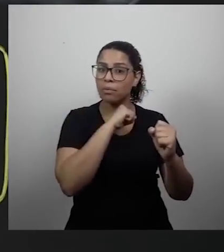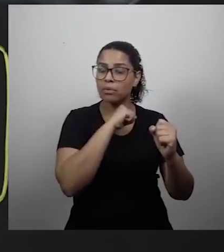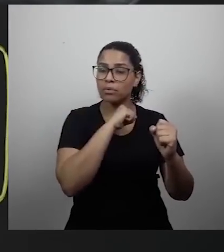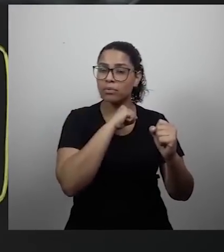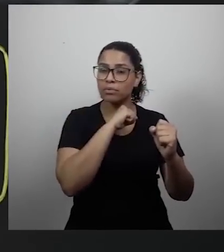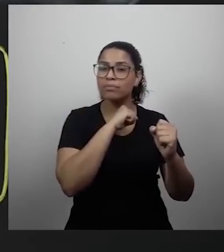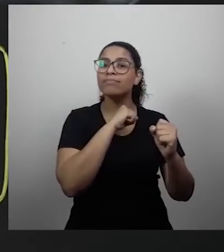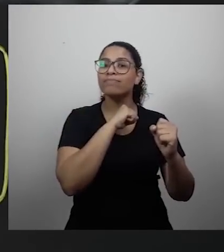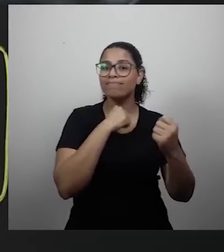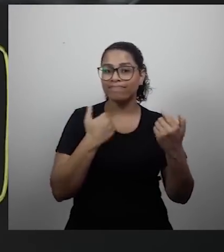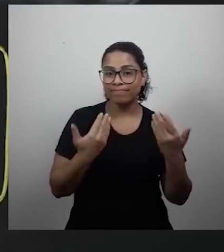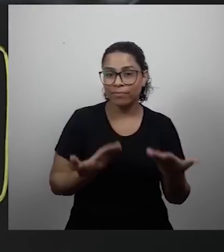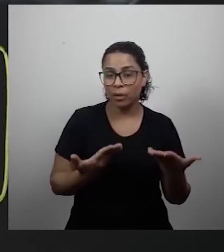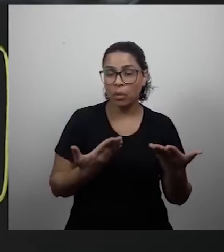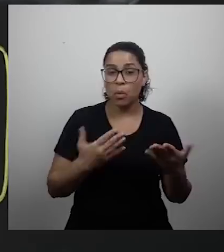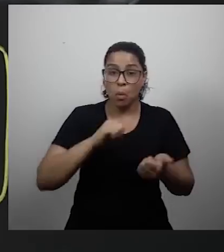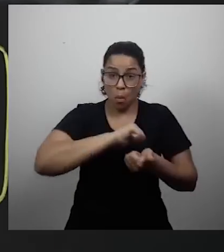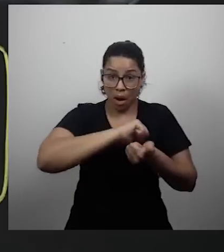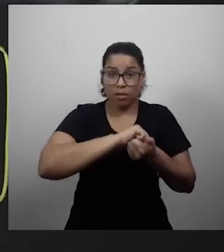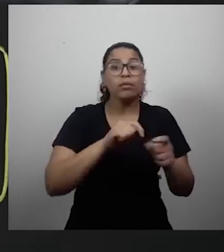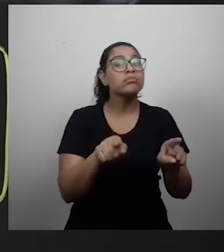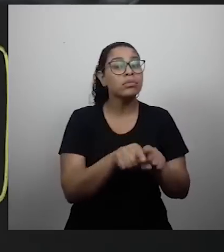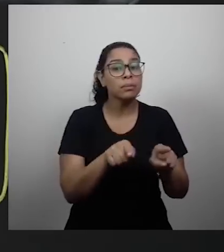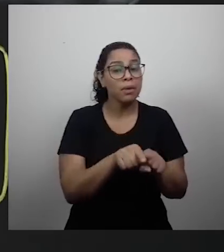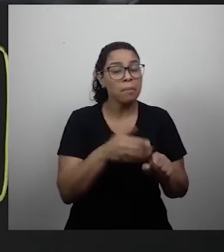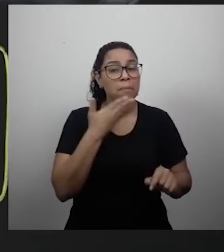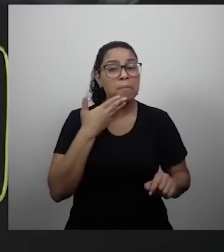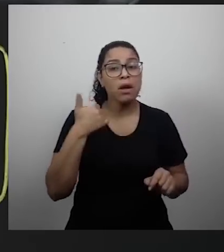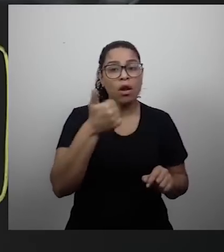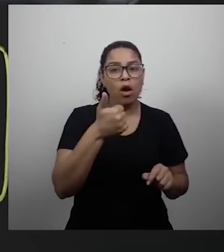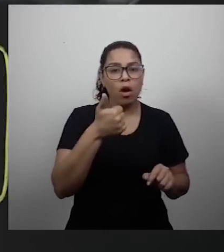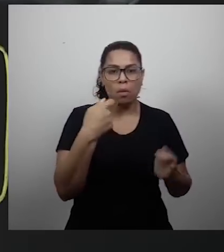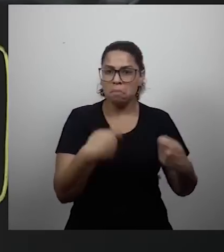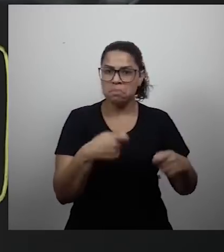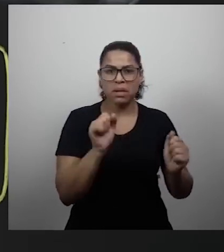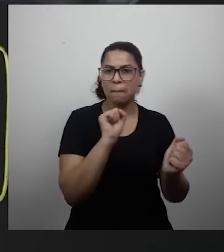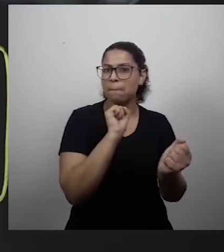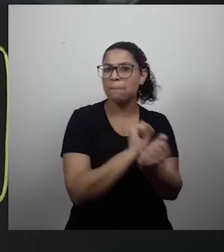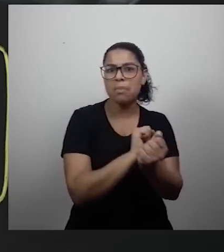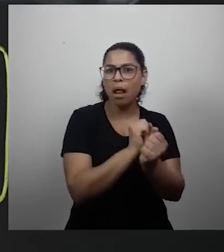né? Produz com maior qualidade e sem a necessidade de pausa, isso é um